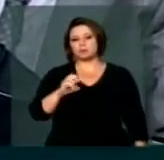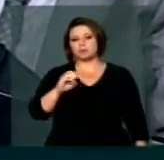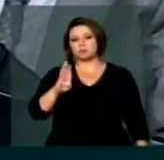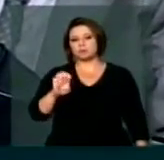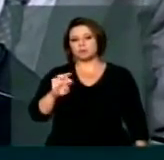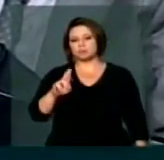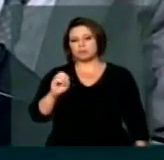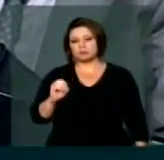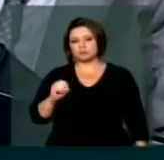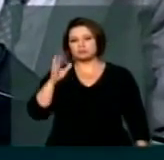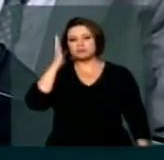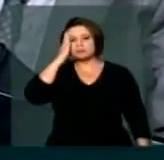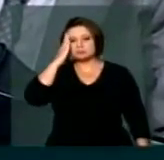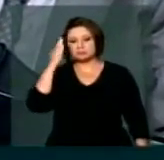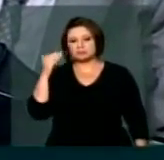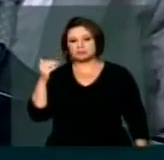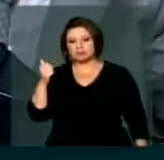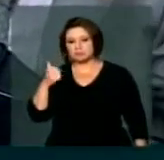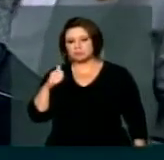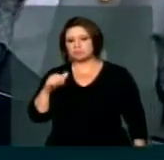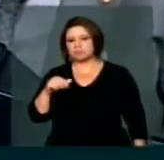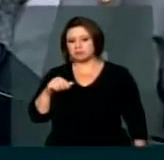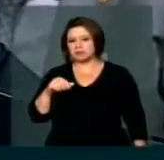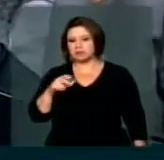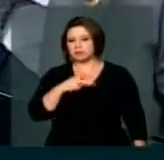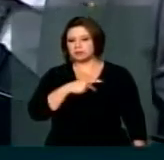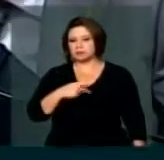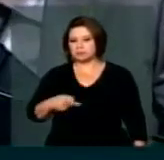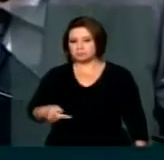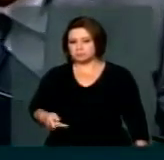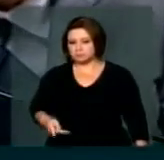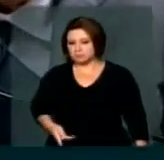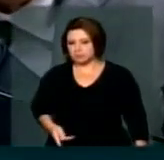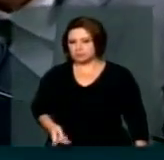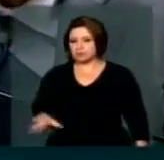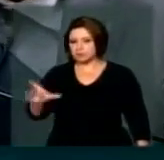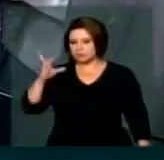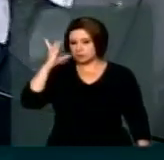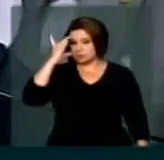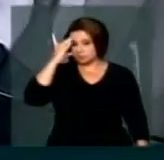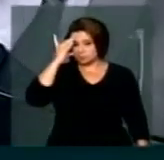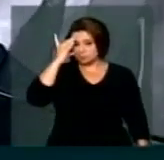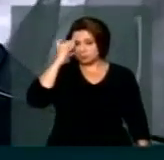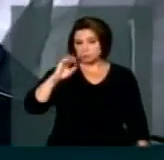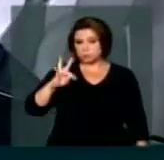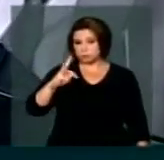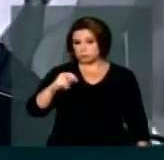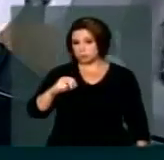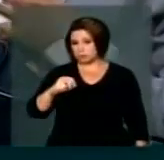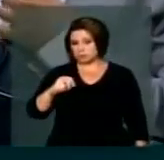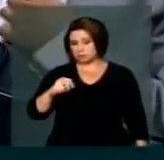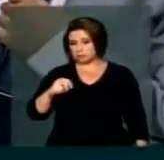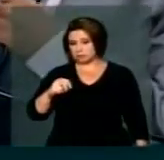nós sabíamos da má vontade da presidente Dilma com todos eles.